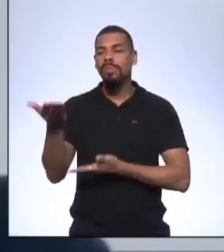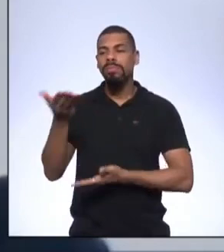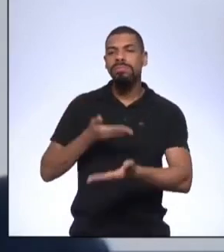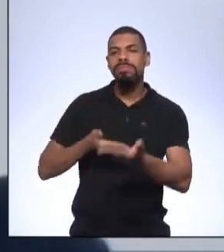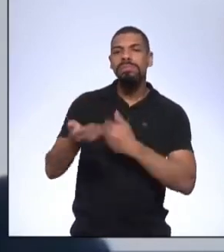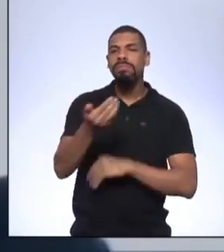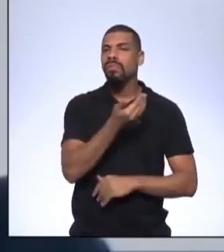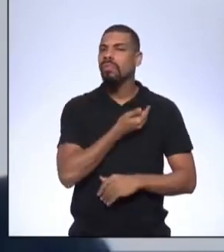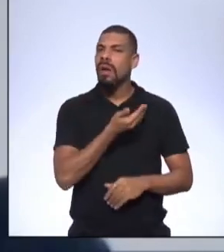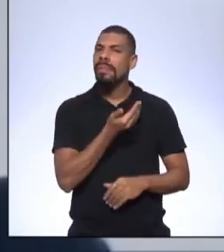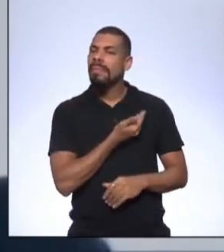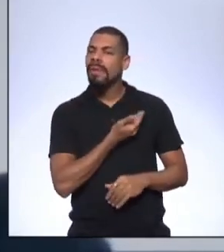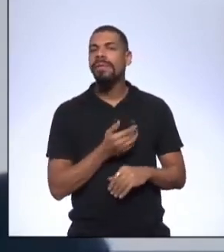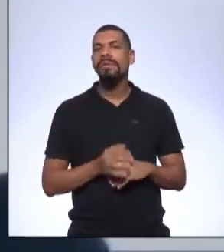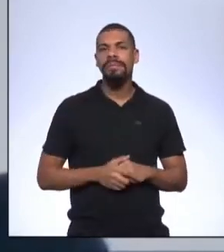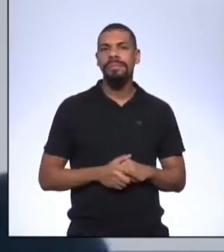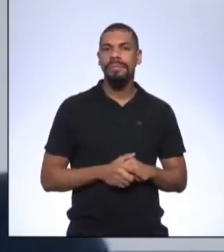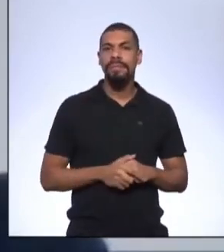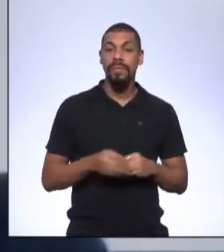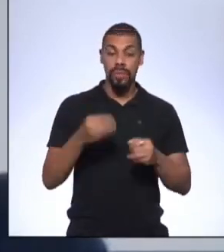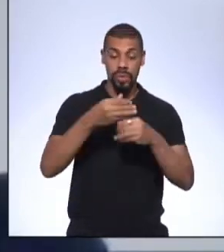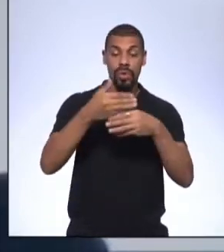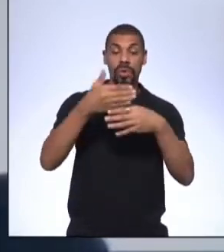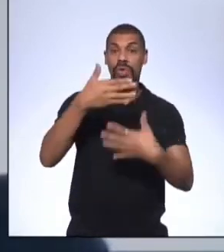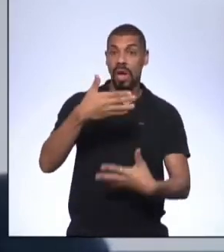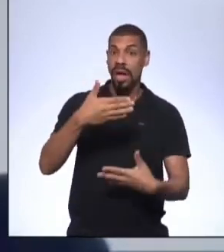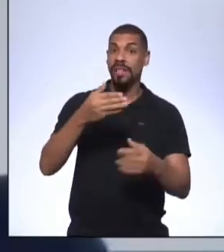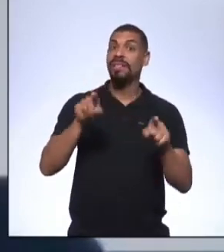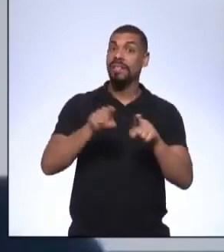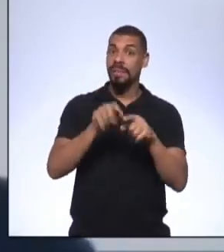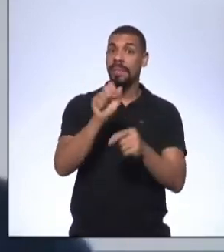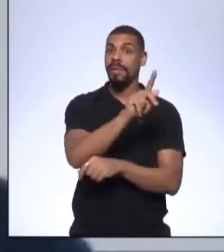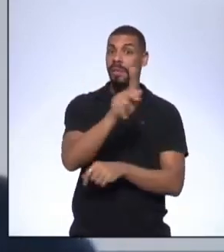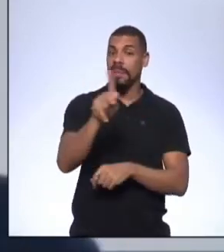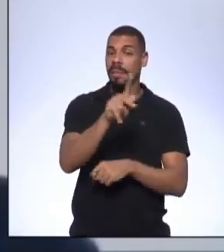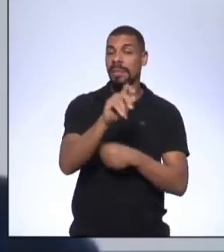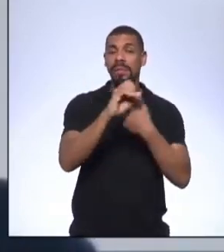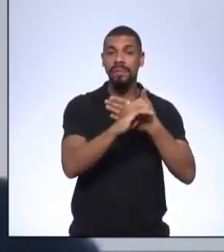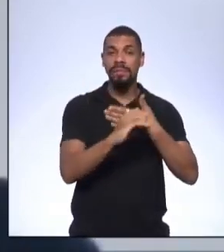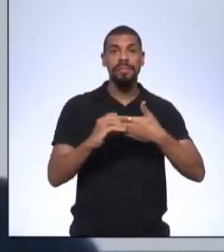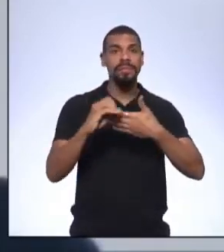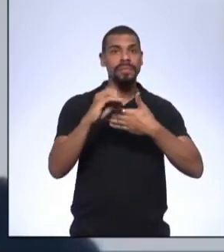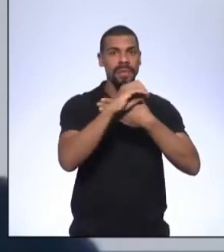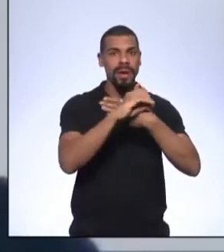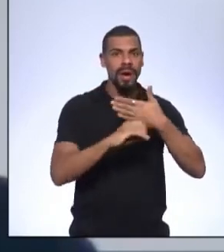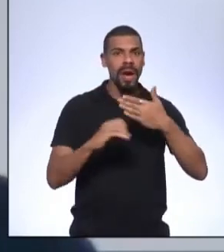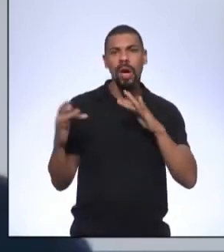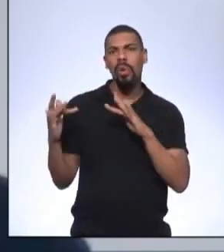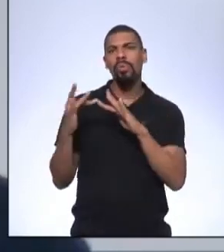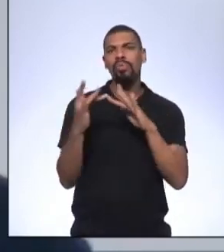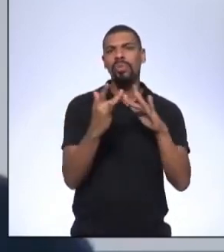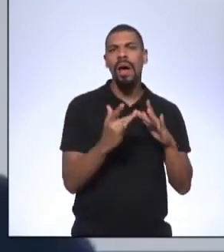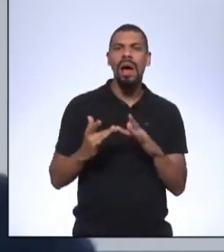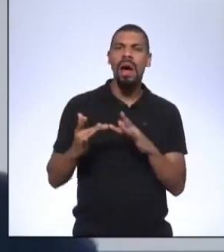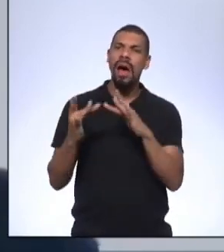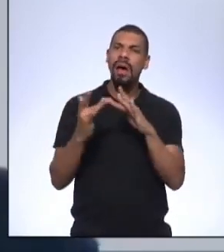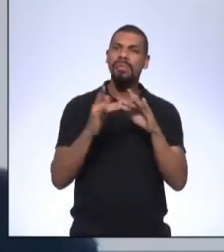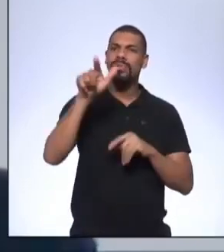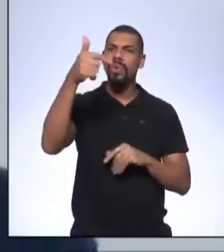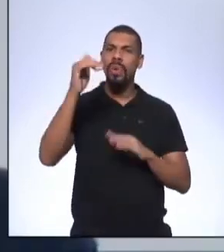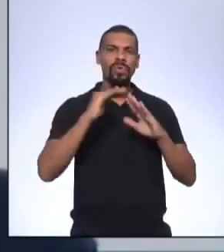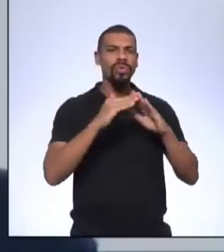com seus colegas, né? No chat do nosso aplicativo do Centro de Mídias, vocês têm contatos com outros estudantes de